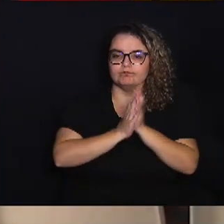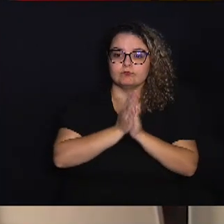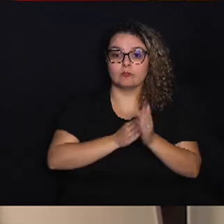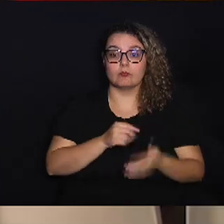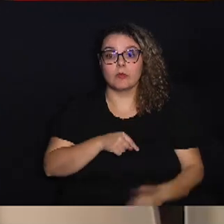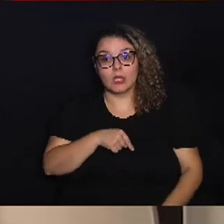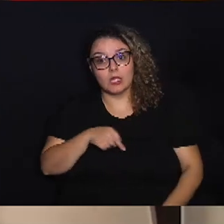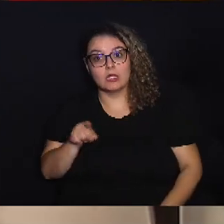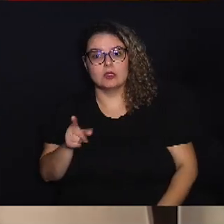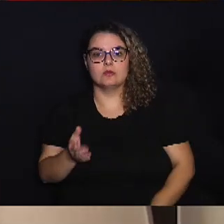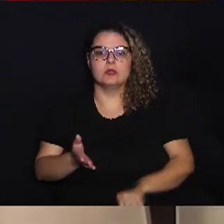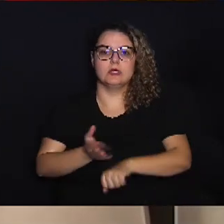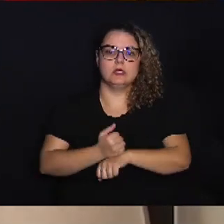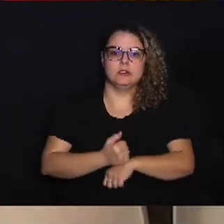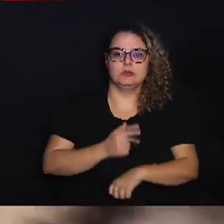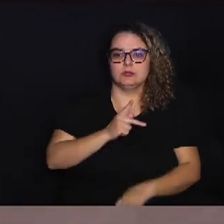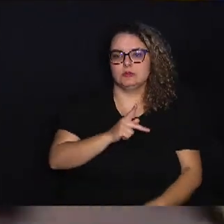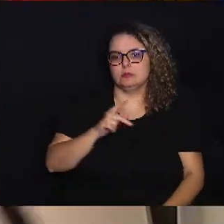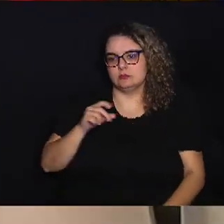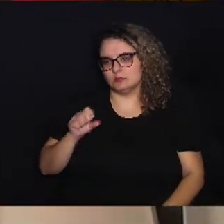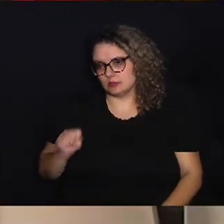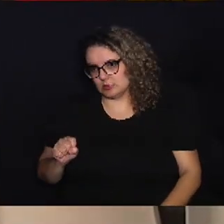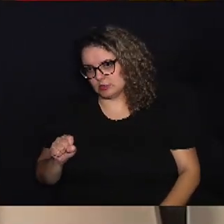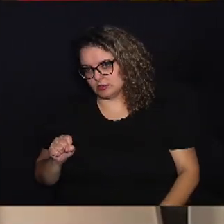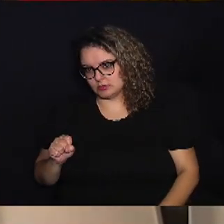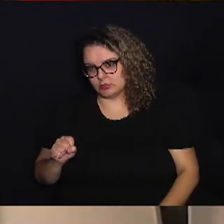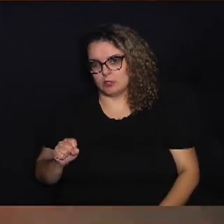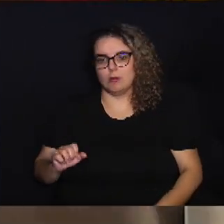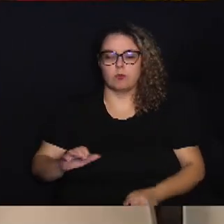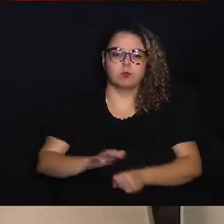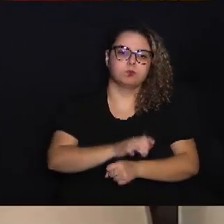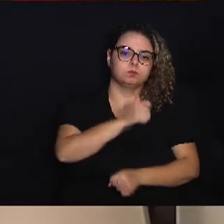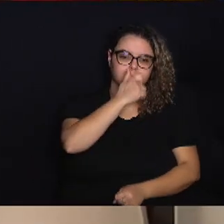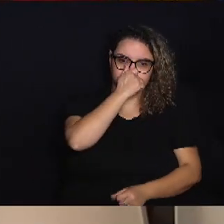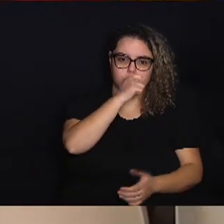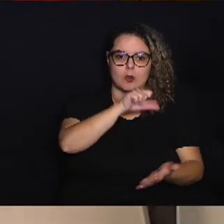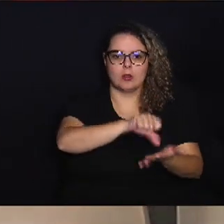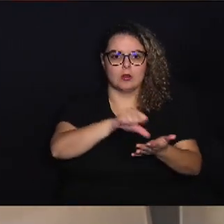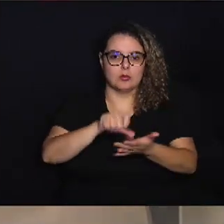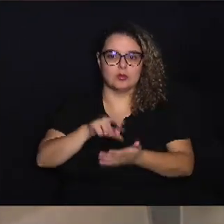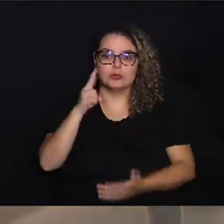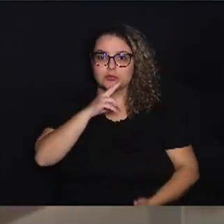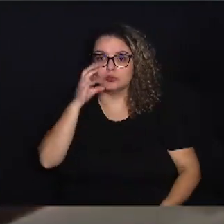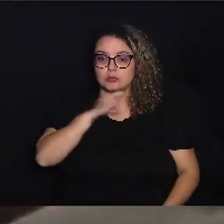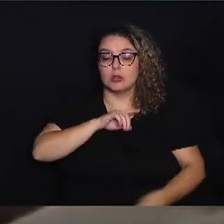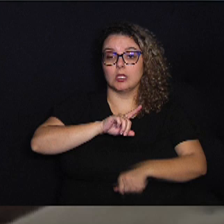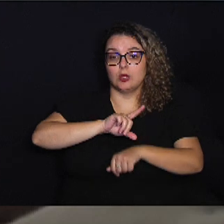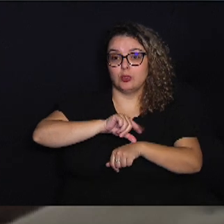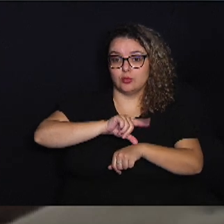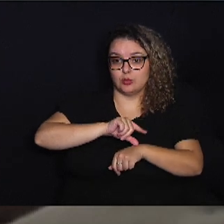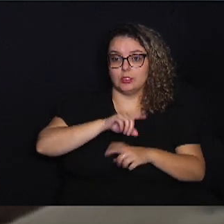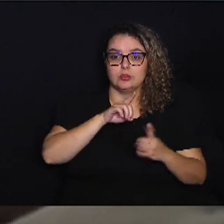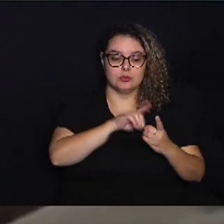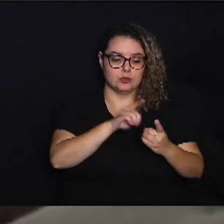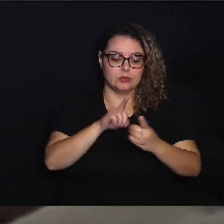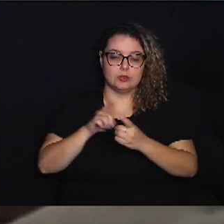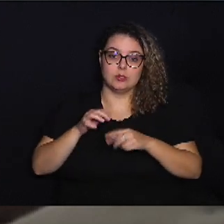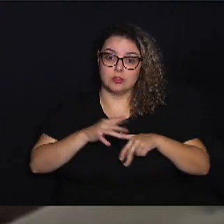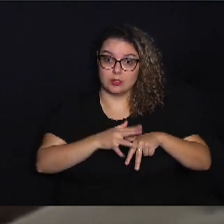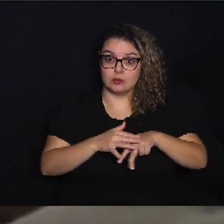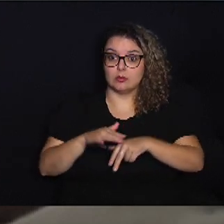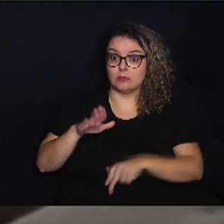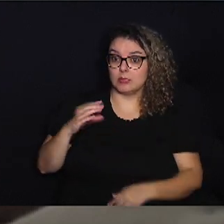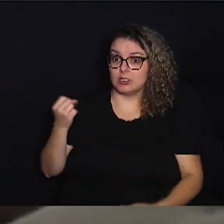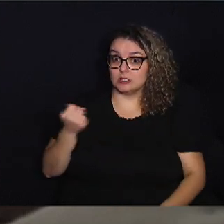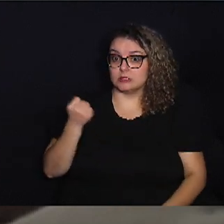indo precocemente ao pronto-socorro, superlotando as nossas unidades de emergência, atrasando o atendimento de pacientes mais